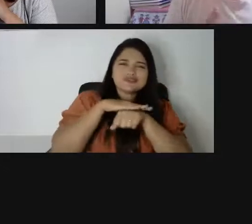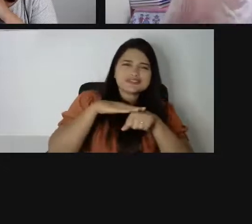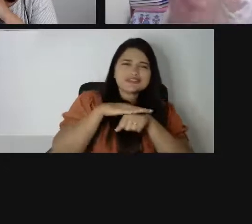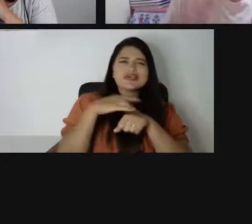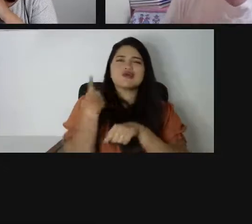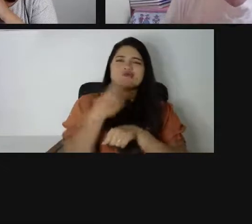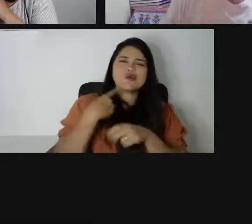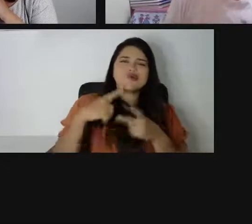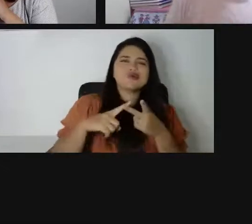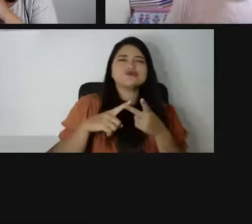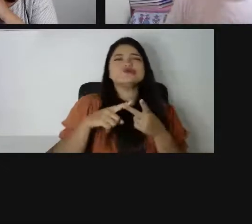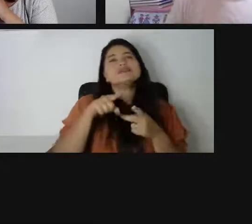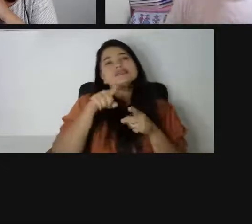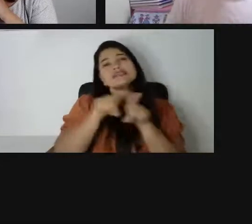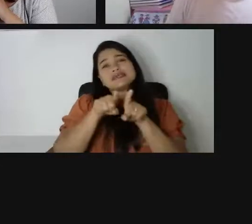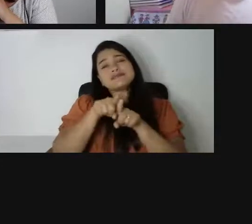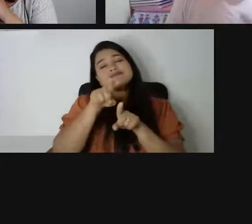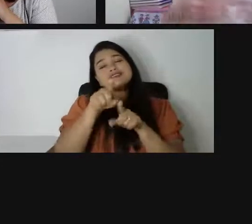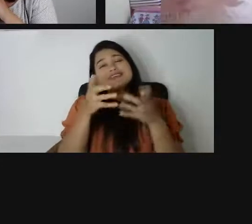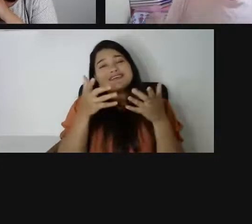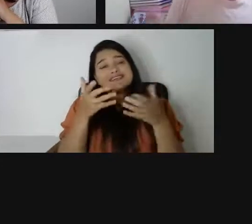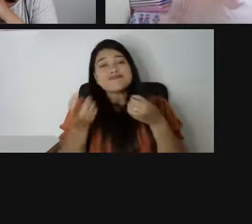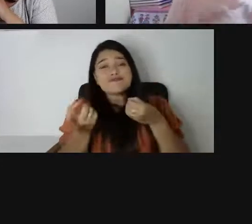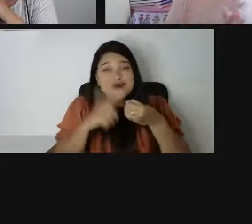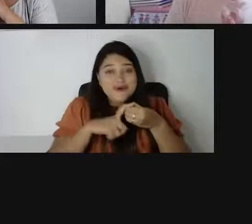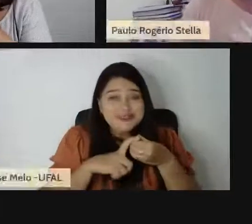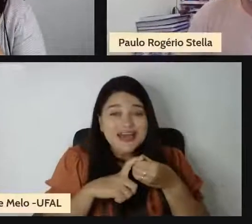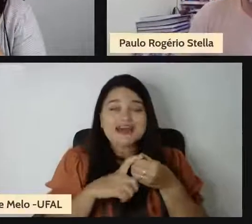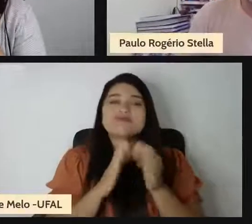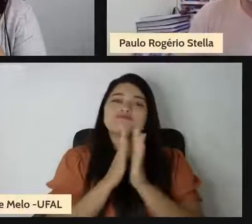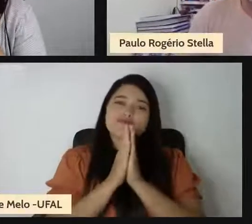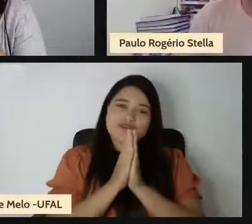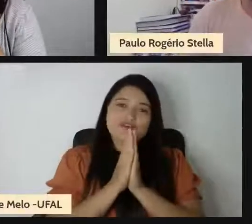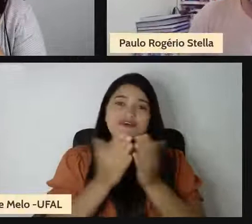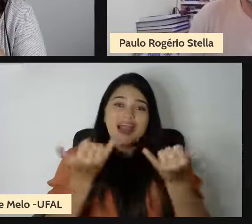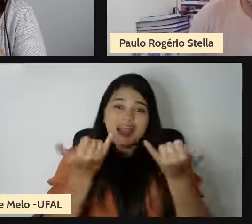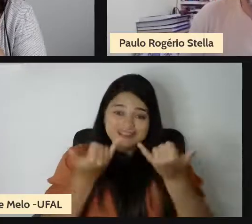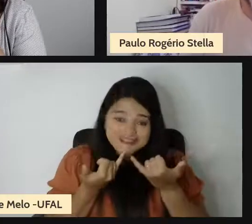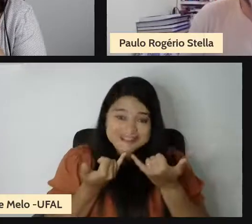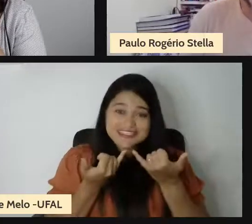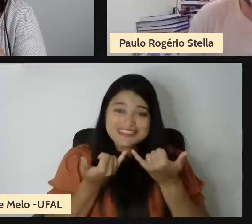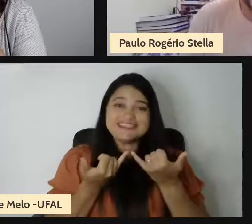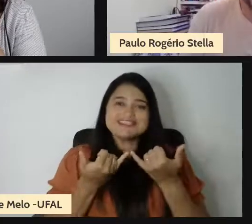você quiser voltar, é só nos dizer que será